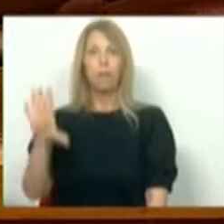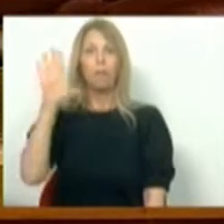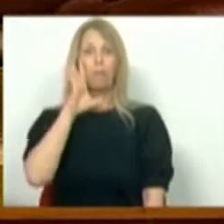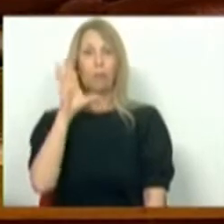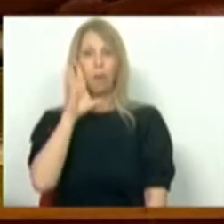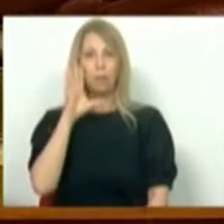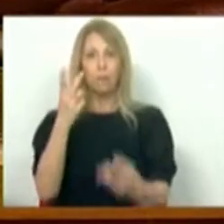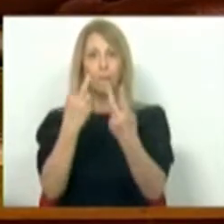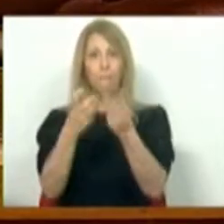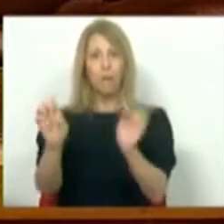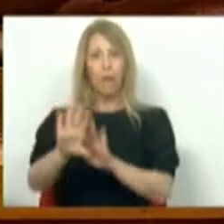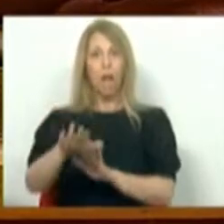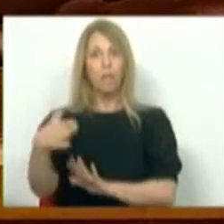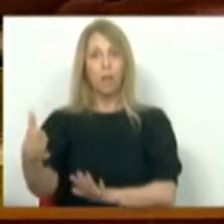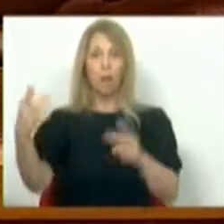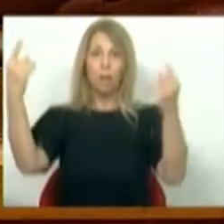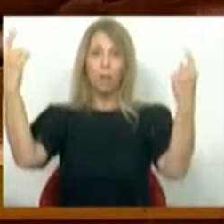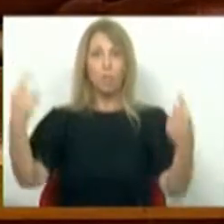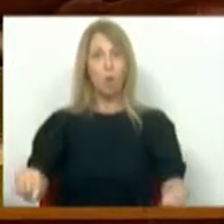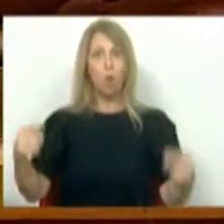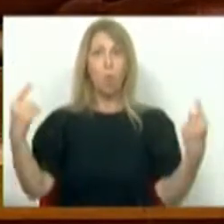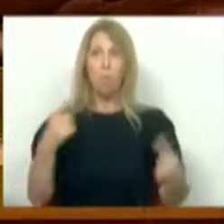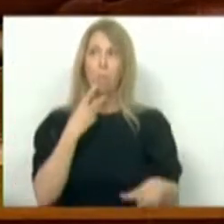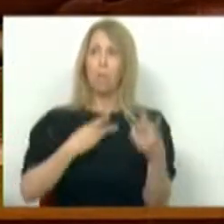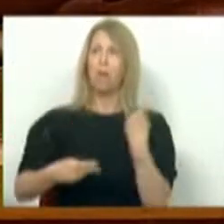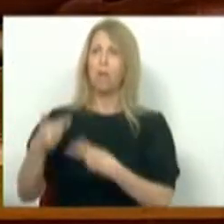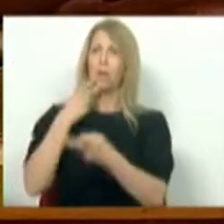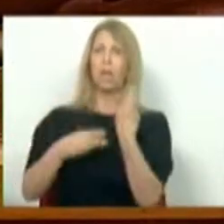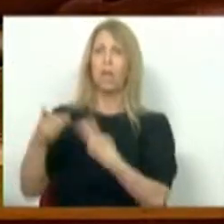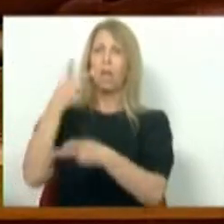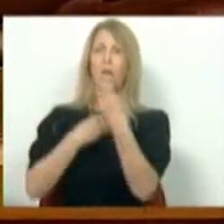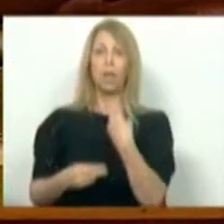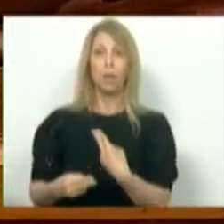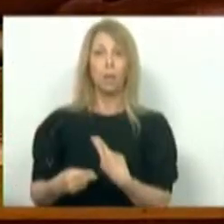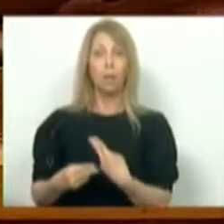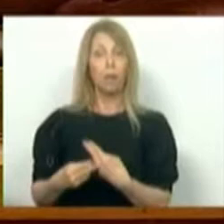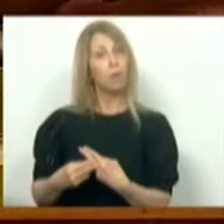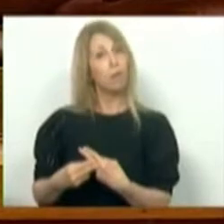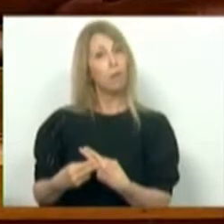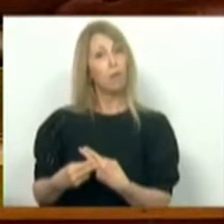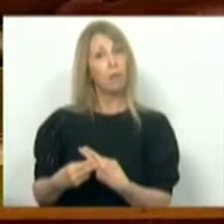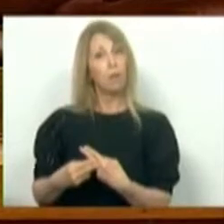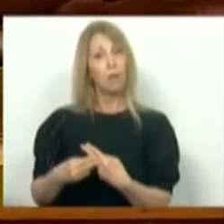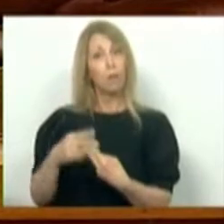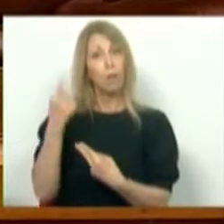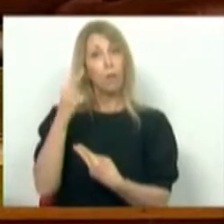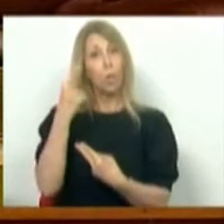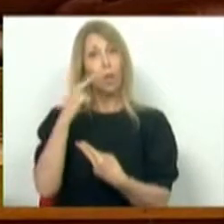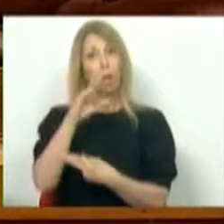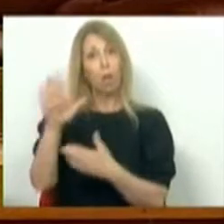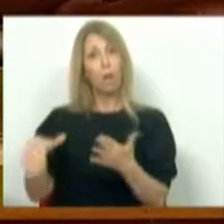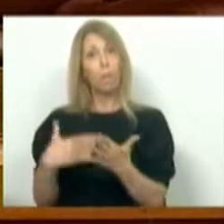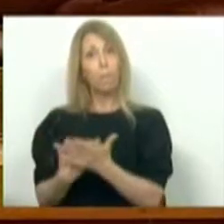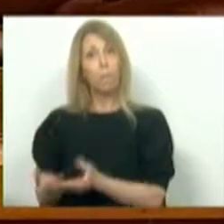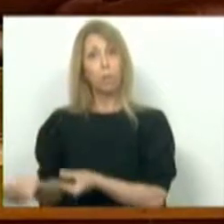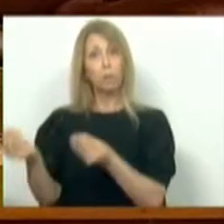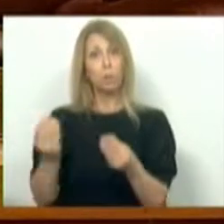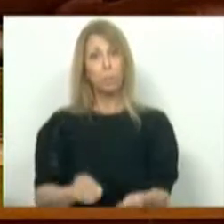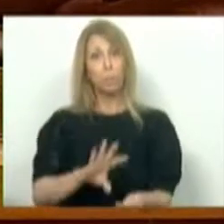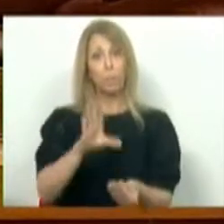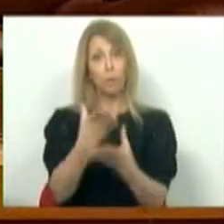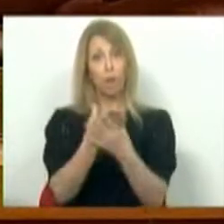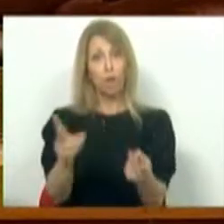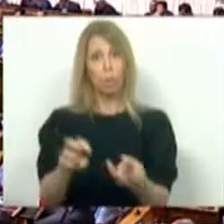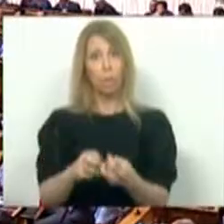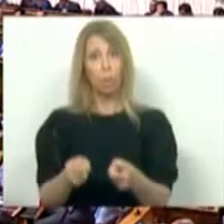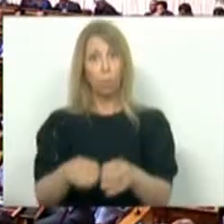direita limitaram-se ao bota abaixo e a não apresentar uma única proposta para o país para resolver os